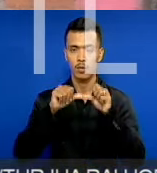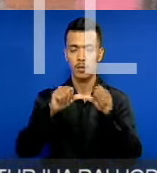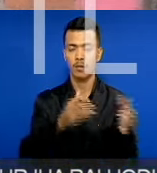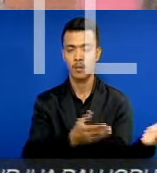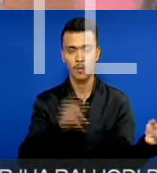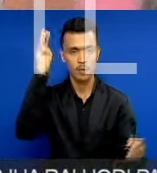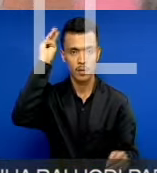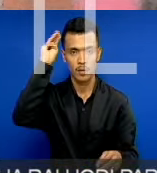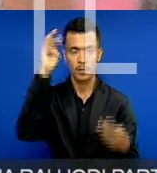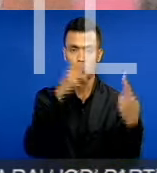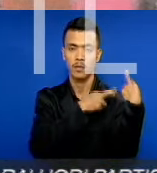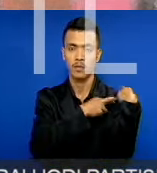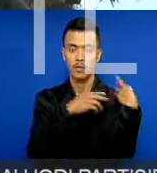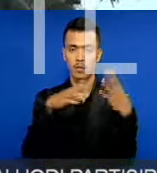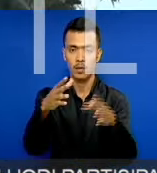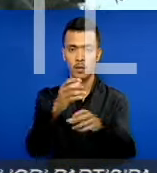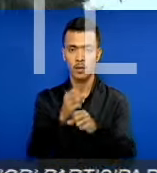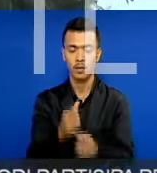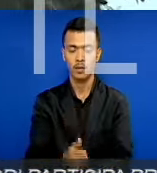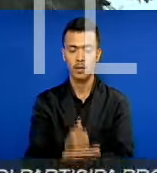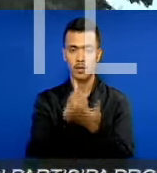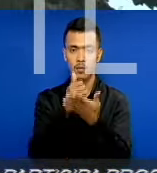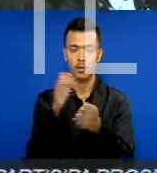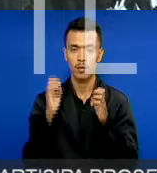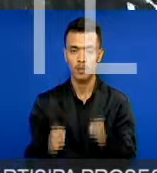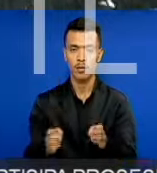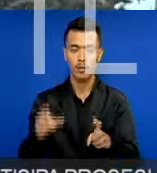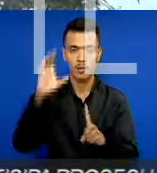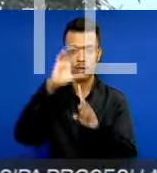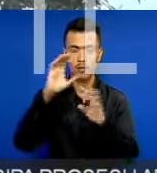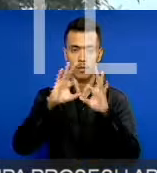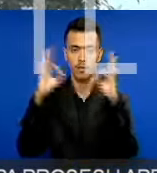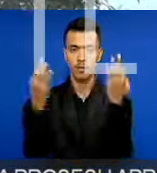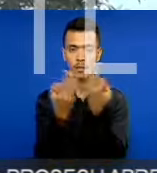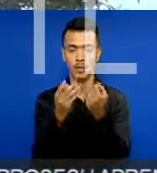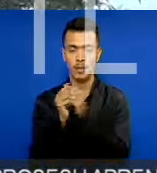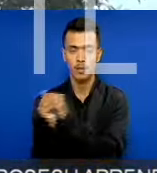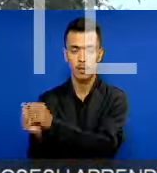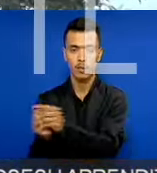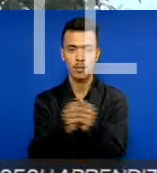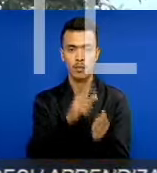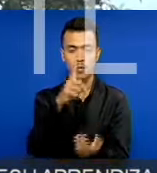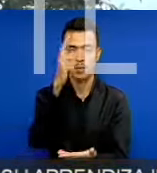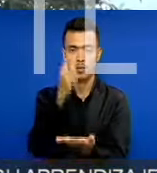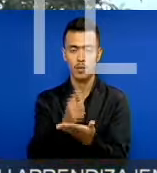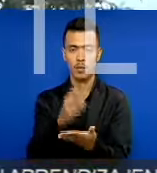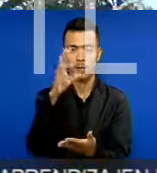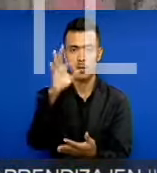relevante kodi bel heta apoio emergencia total sefi familia ya aldaya kekeularan hamutu krihu ida atusia